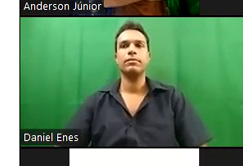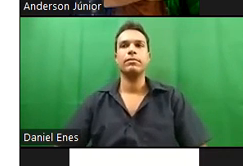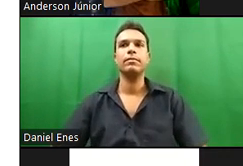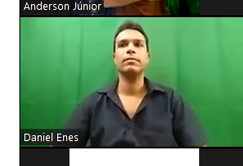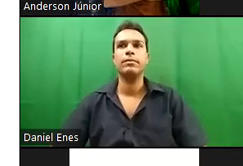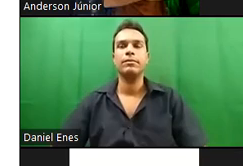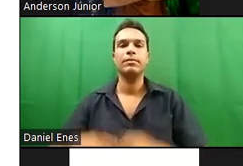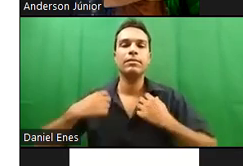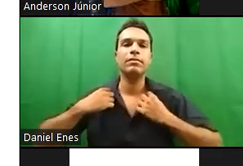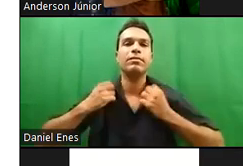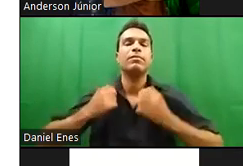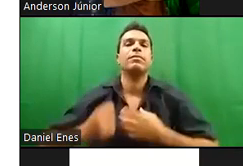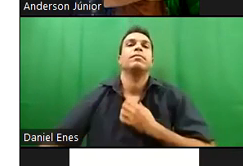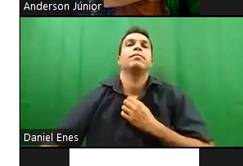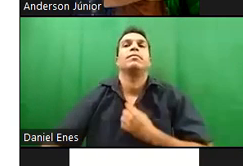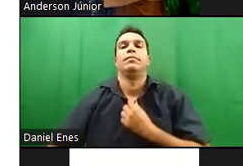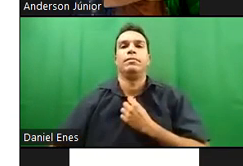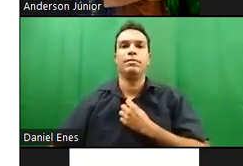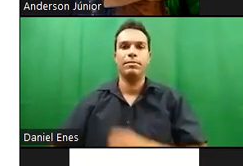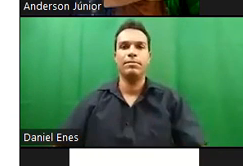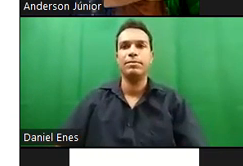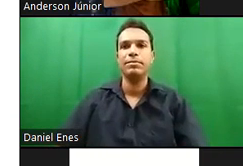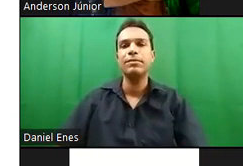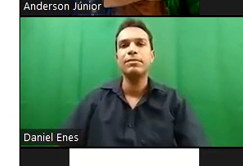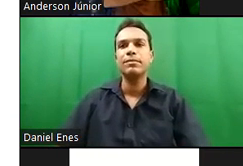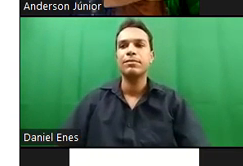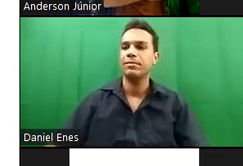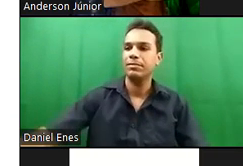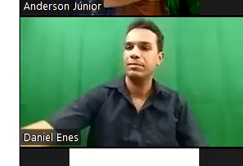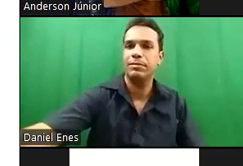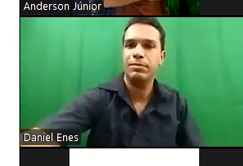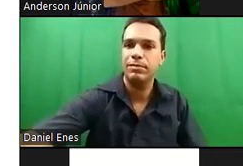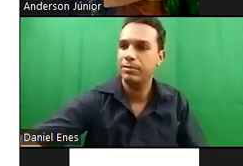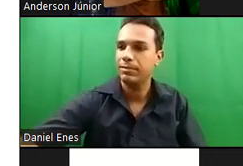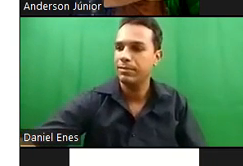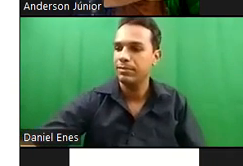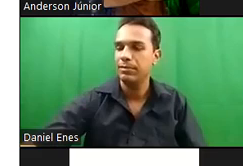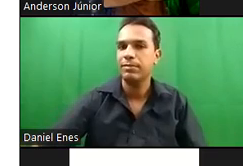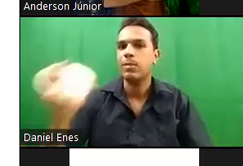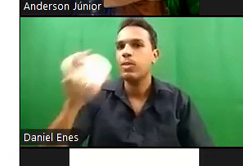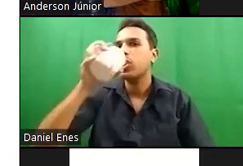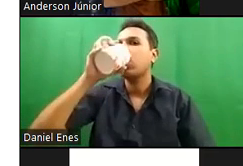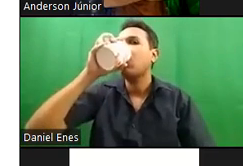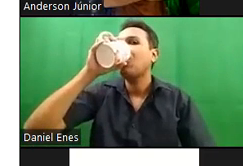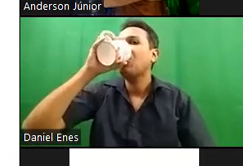falar, dar aula em inglês, e automaticamente ele começava já a fazer